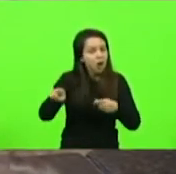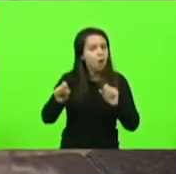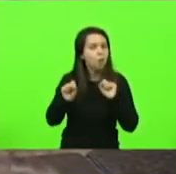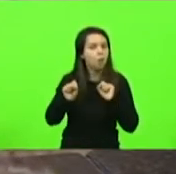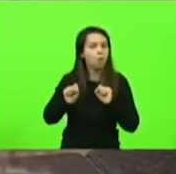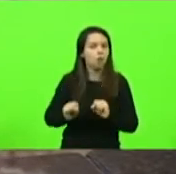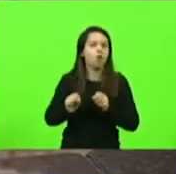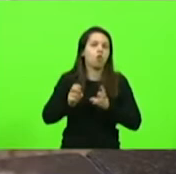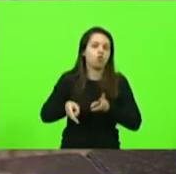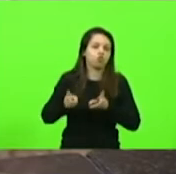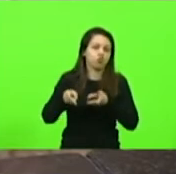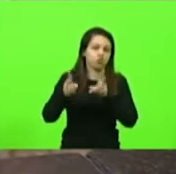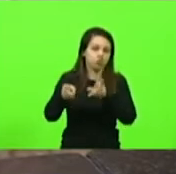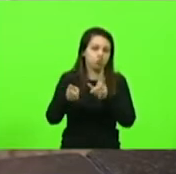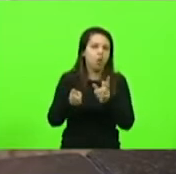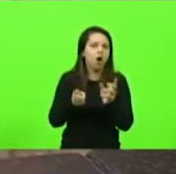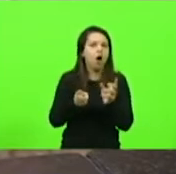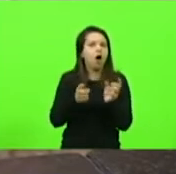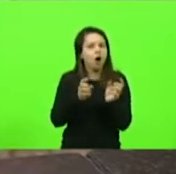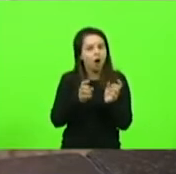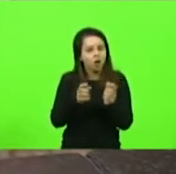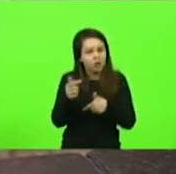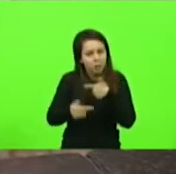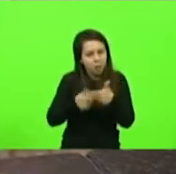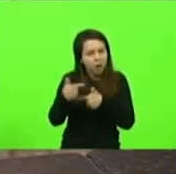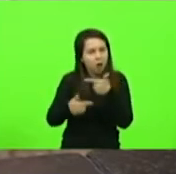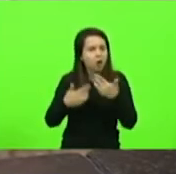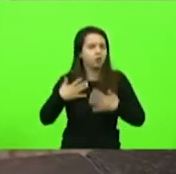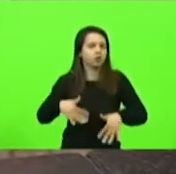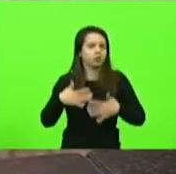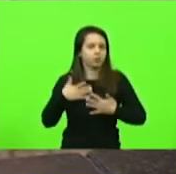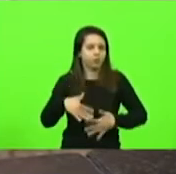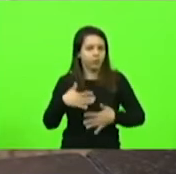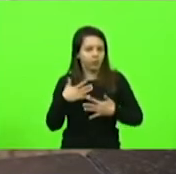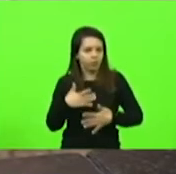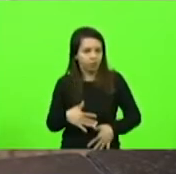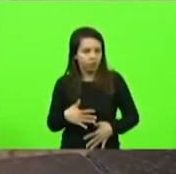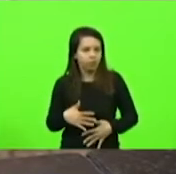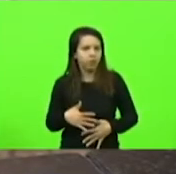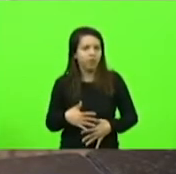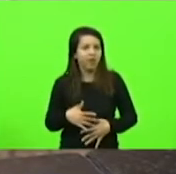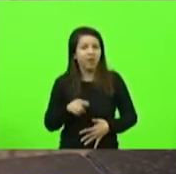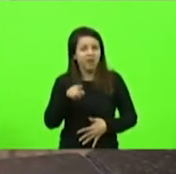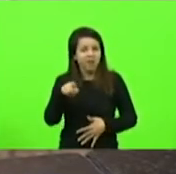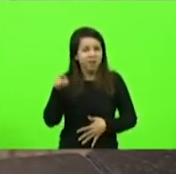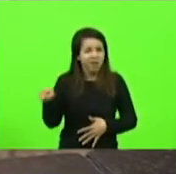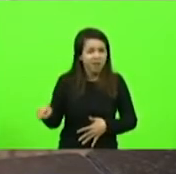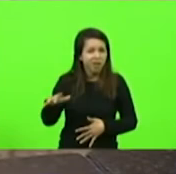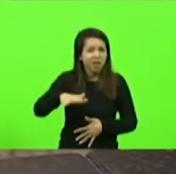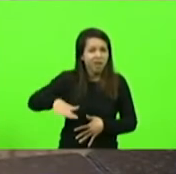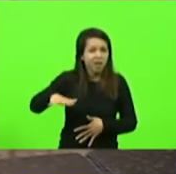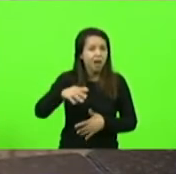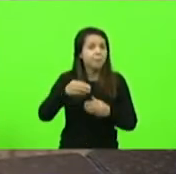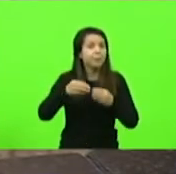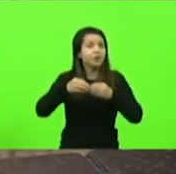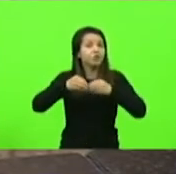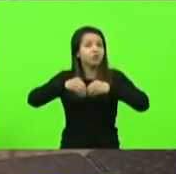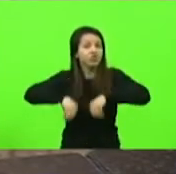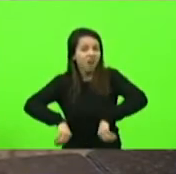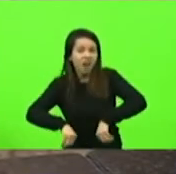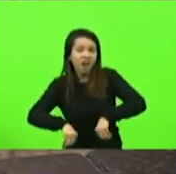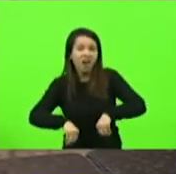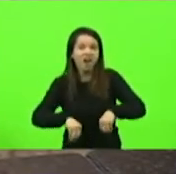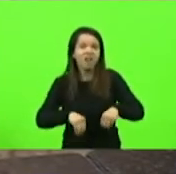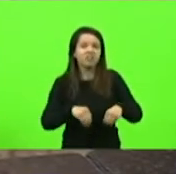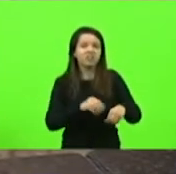comer continuar comercializando com tranquilidade e não só foram tão prejudicados com as pandemias e com